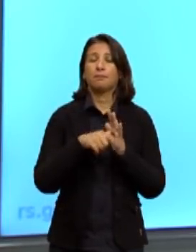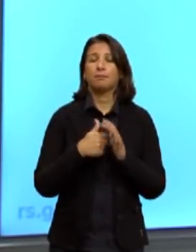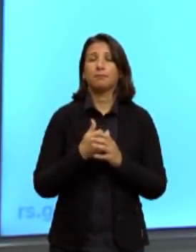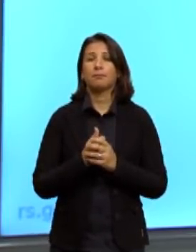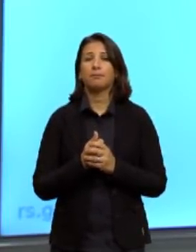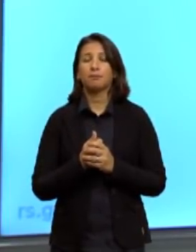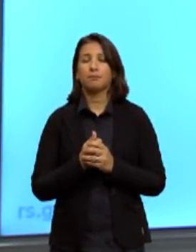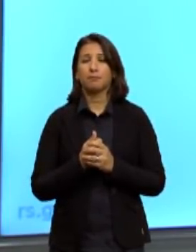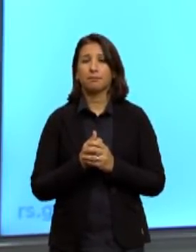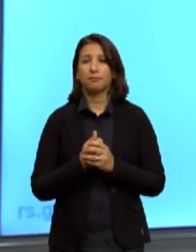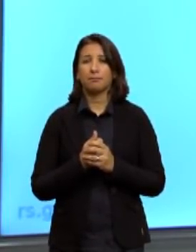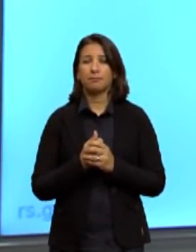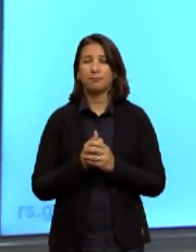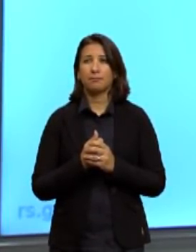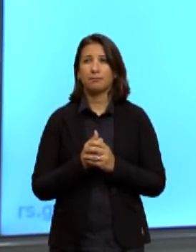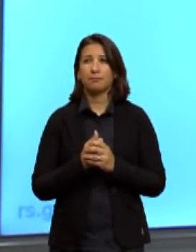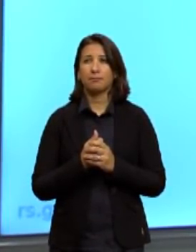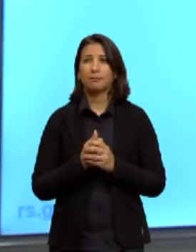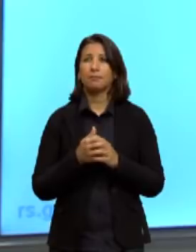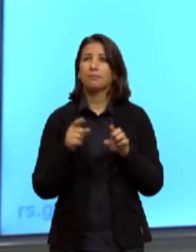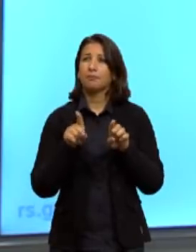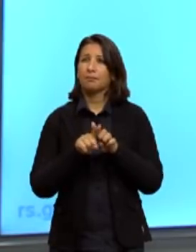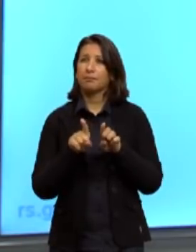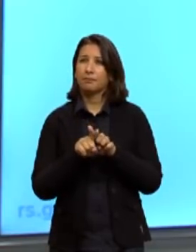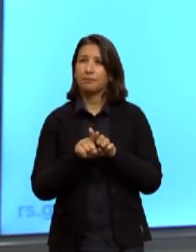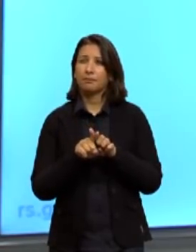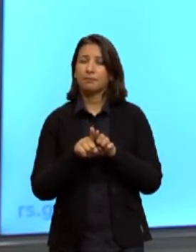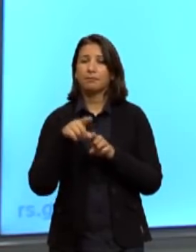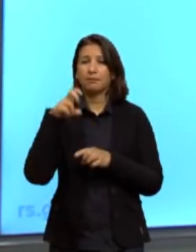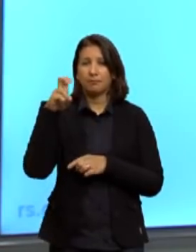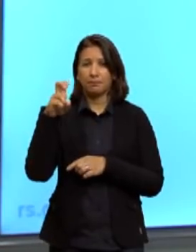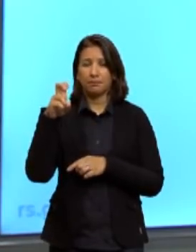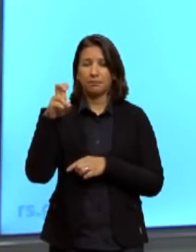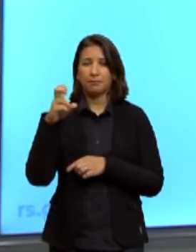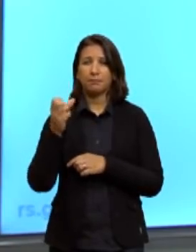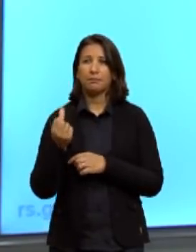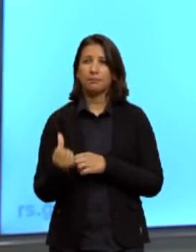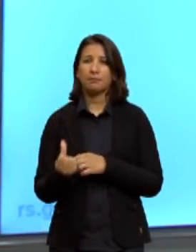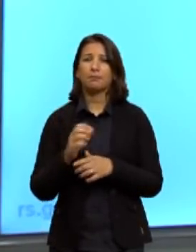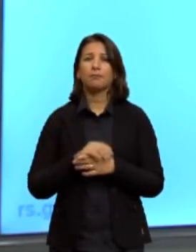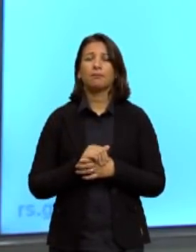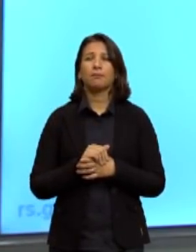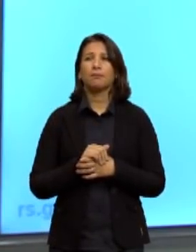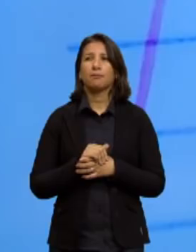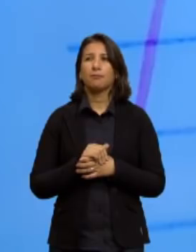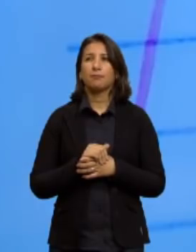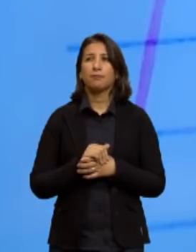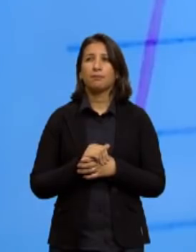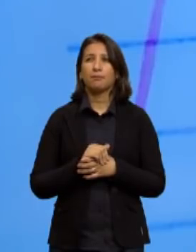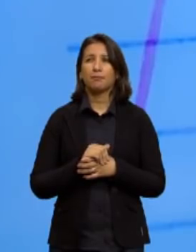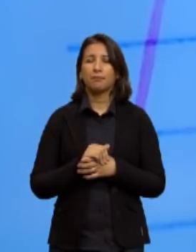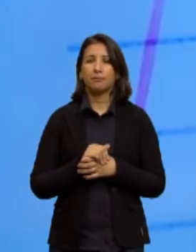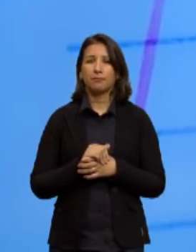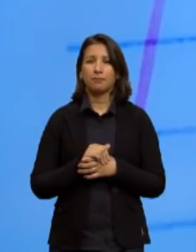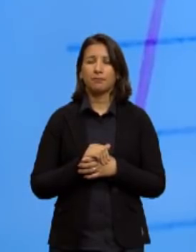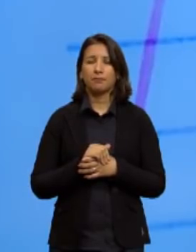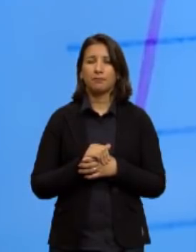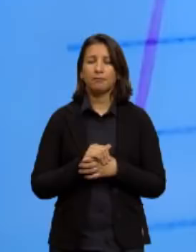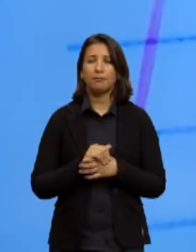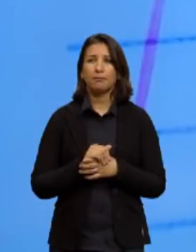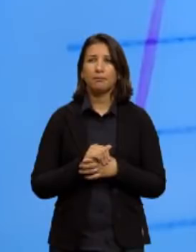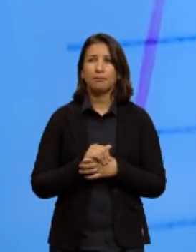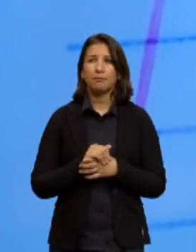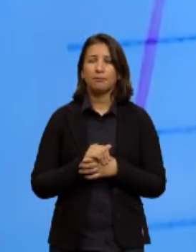2 assim como os 5 por 6 então assim como o 56